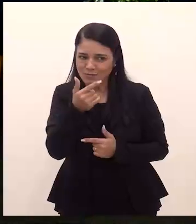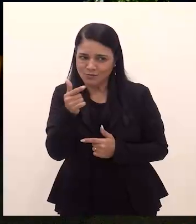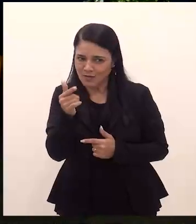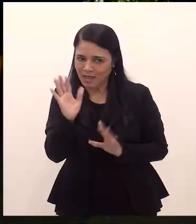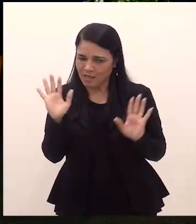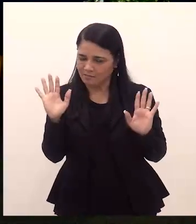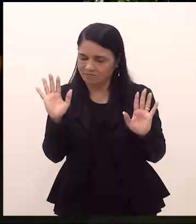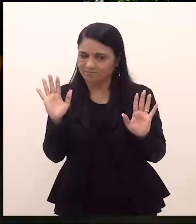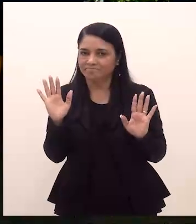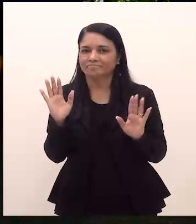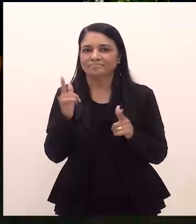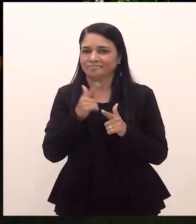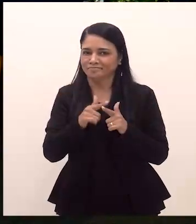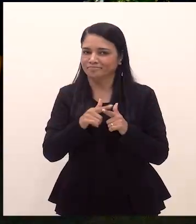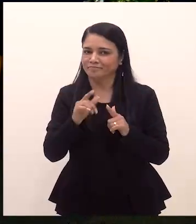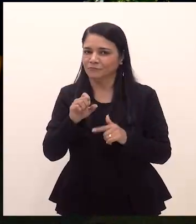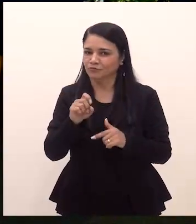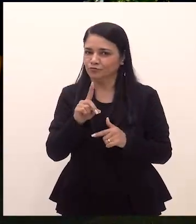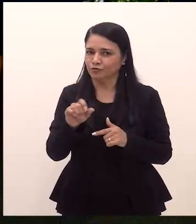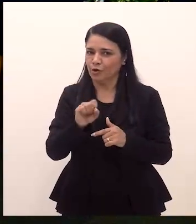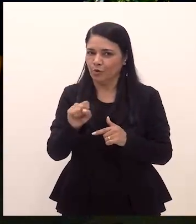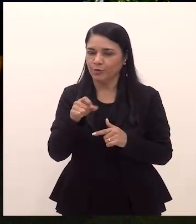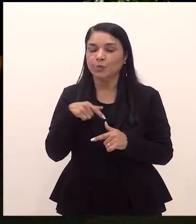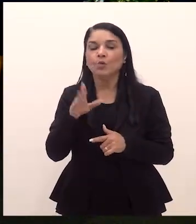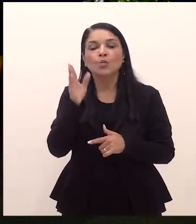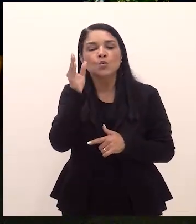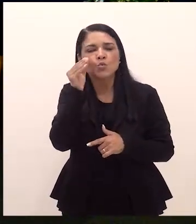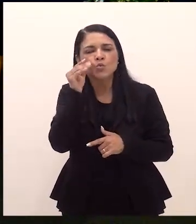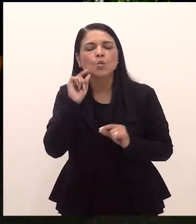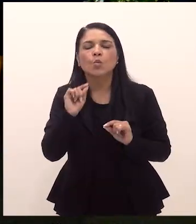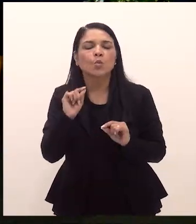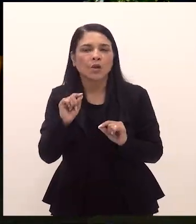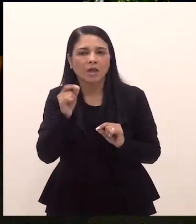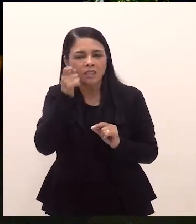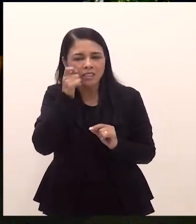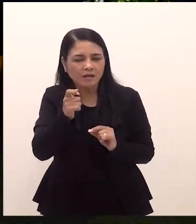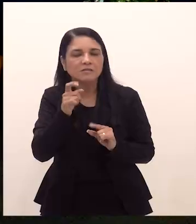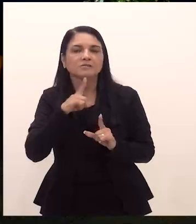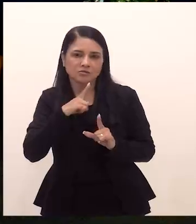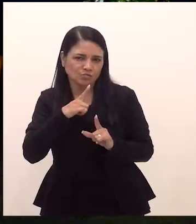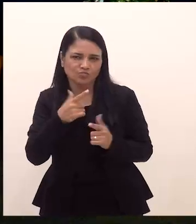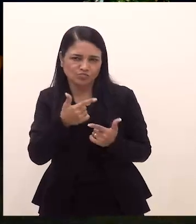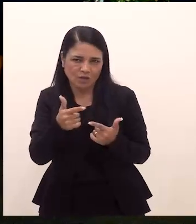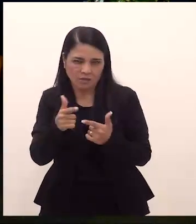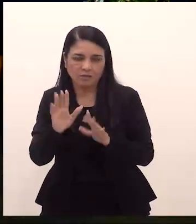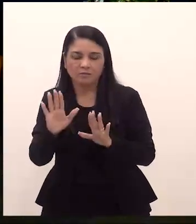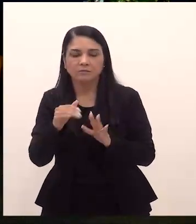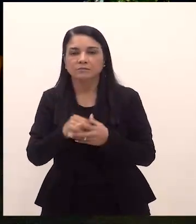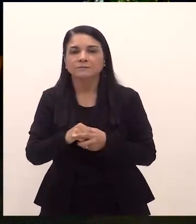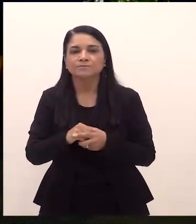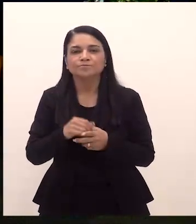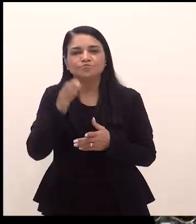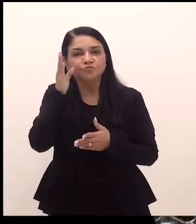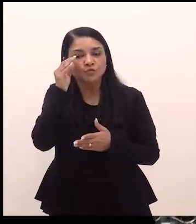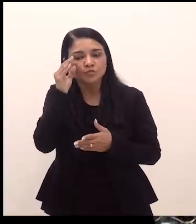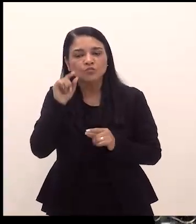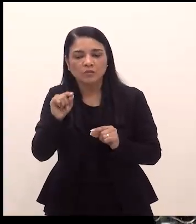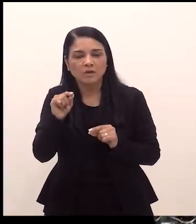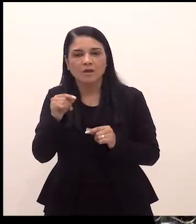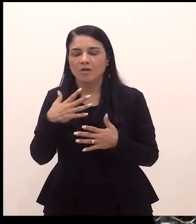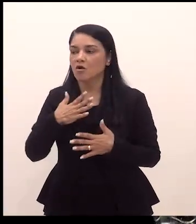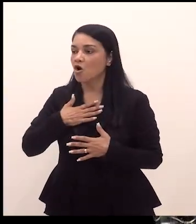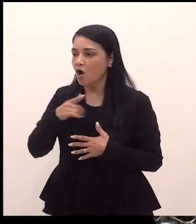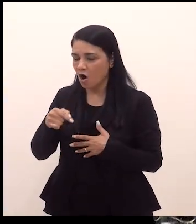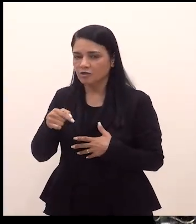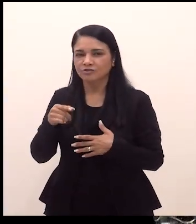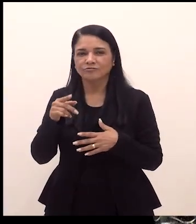curioso? Interessante não tem, né? Numa situação dessa não tem nada interessante, mas tem curioso. O que você achou de mais curioso na pesquisa que você fez? Eu gosto muito